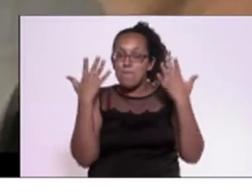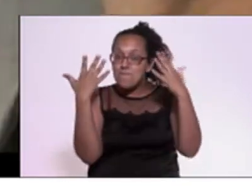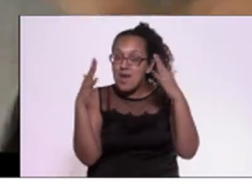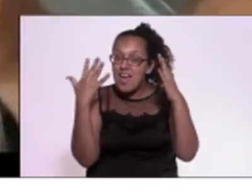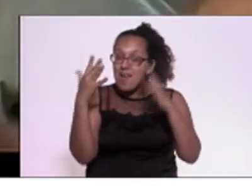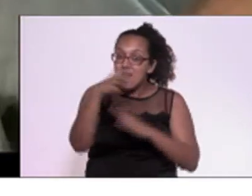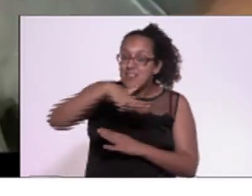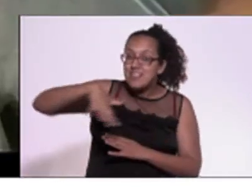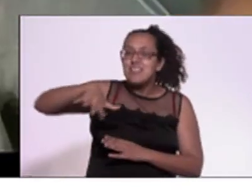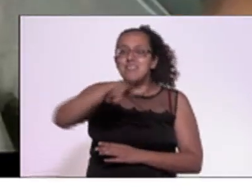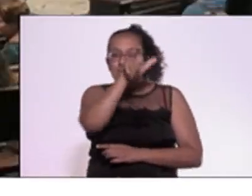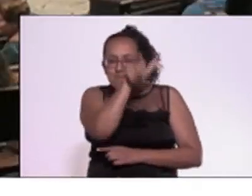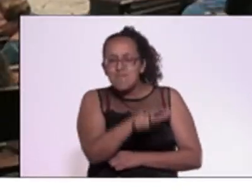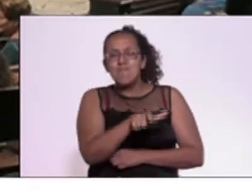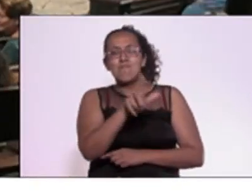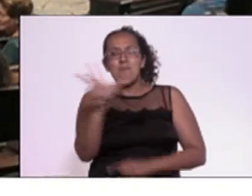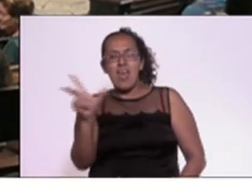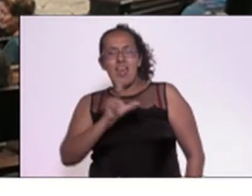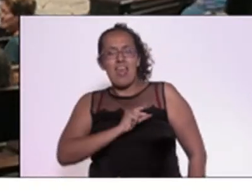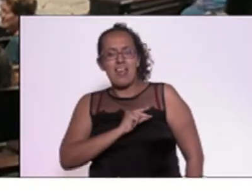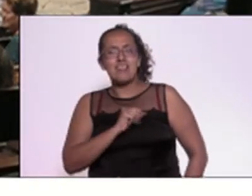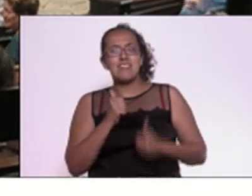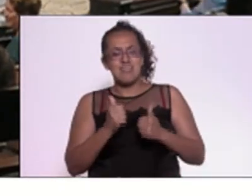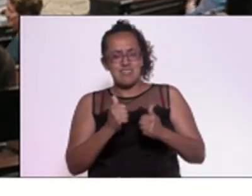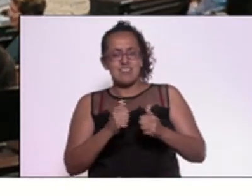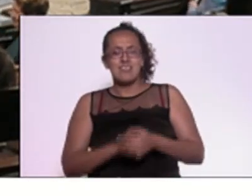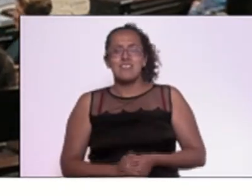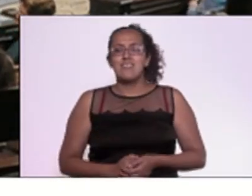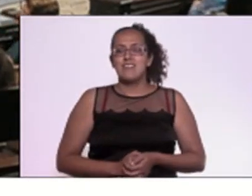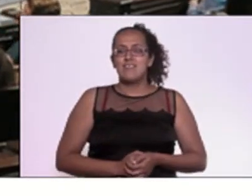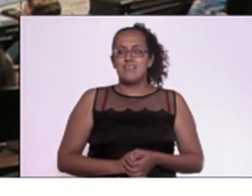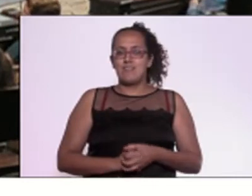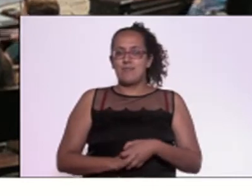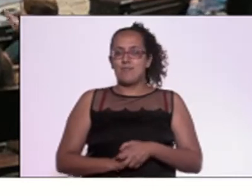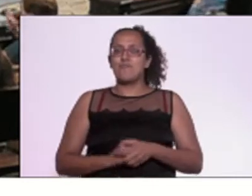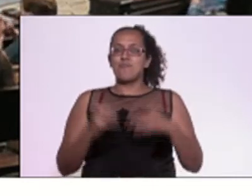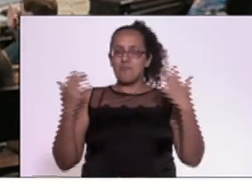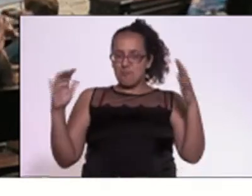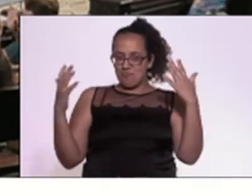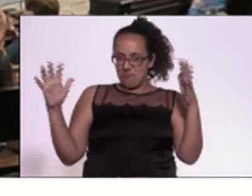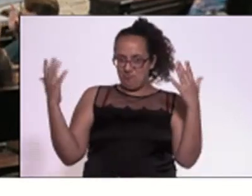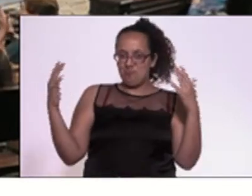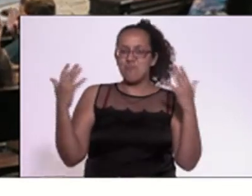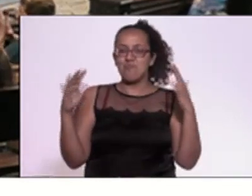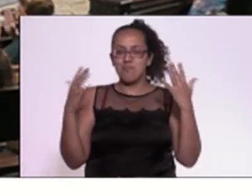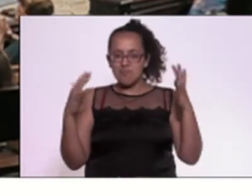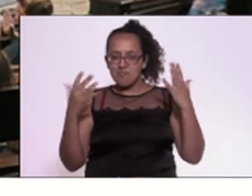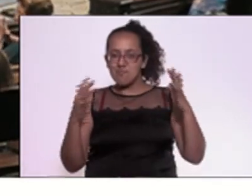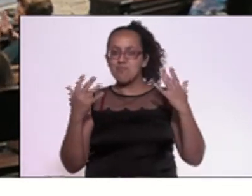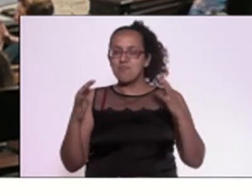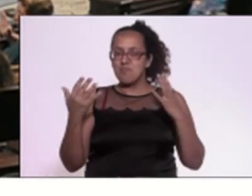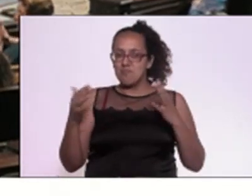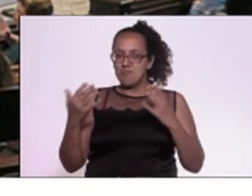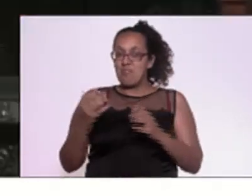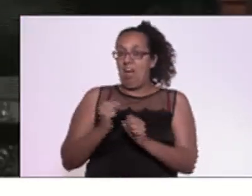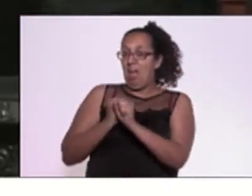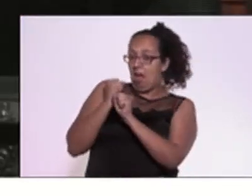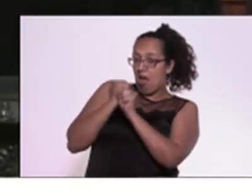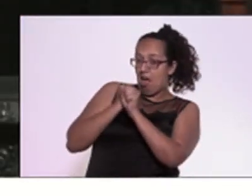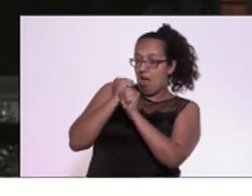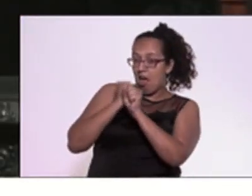qualquer coisa, te dizer do prazer e da satisfação de poder ter sido o